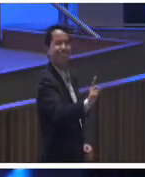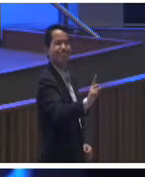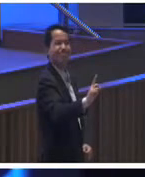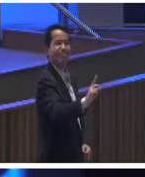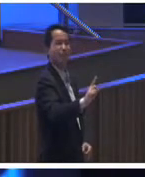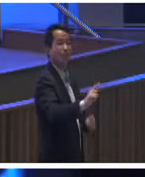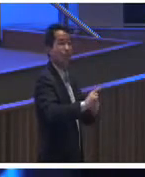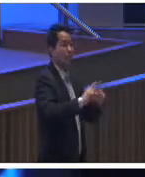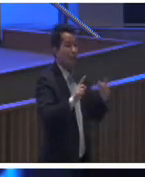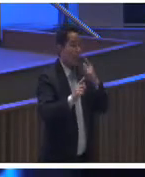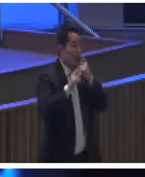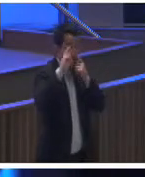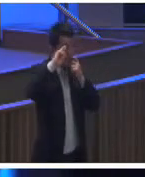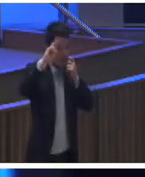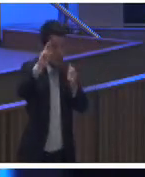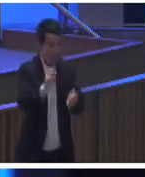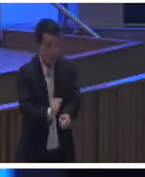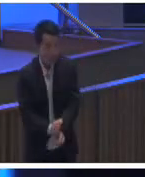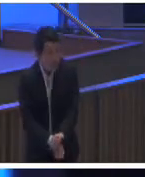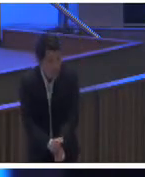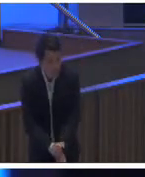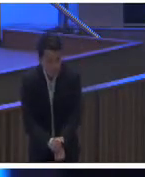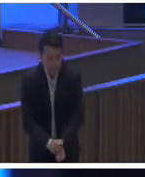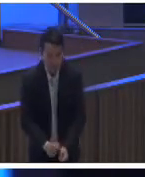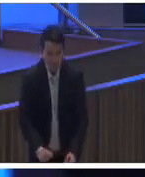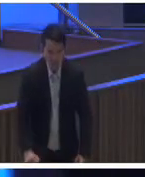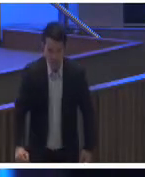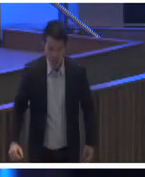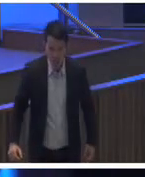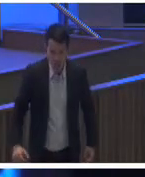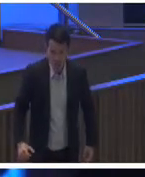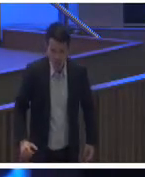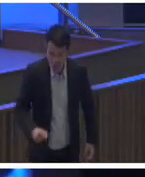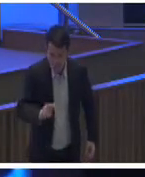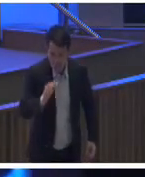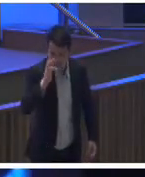ficaram irados, porque a mulher agora não podia ganhar dinheiro para